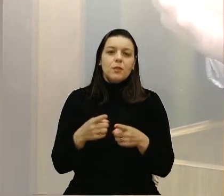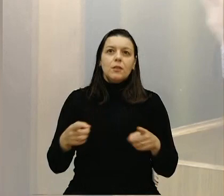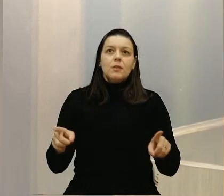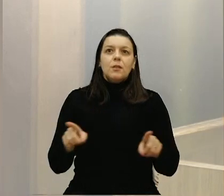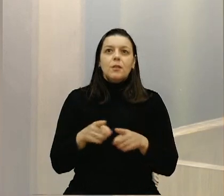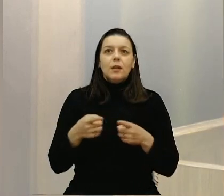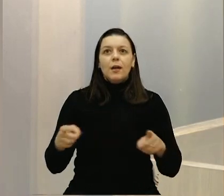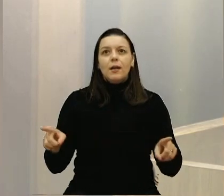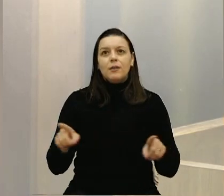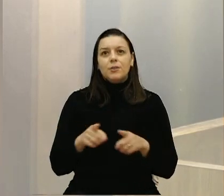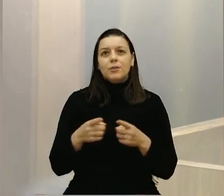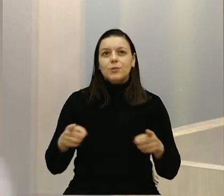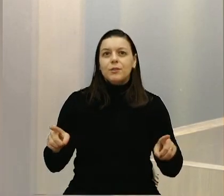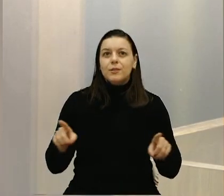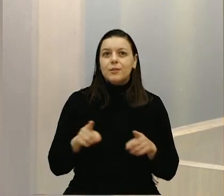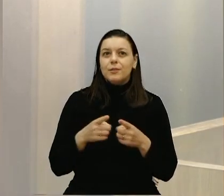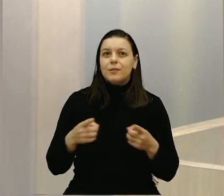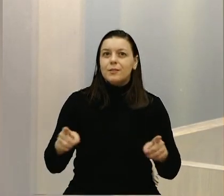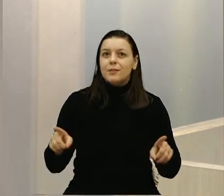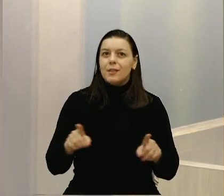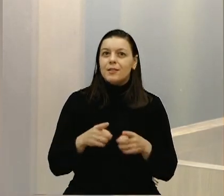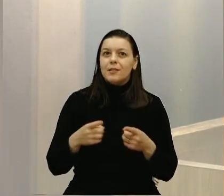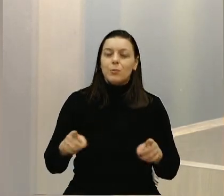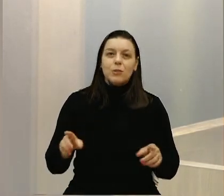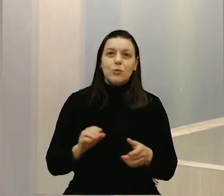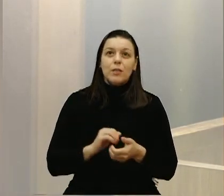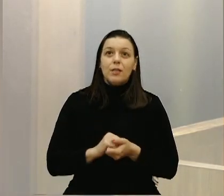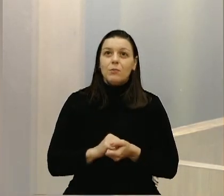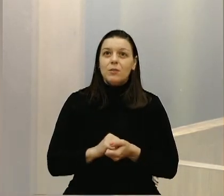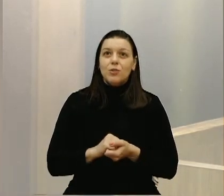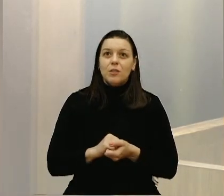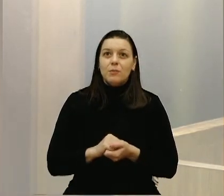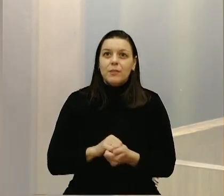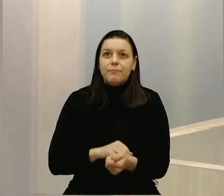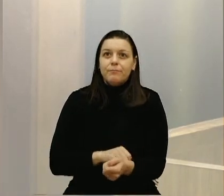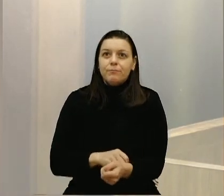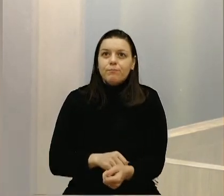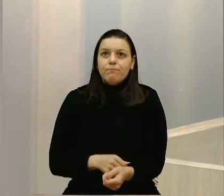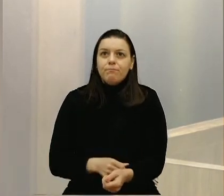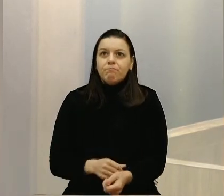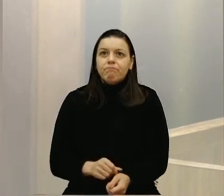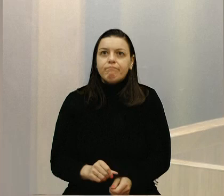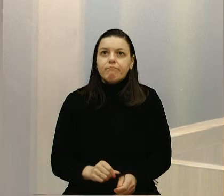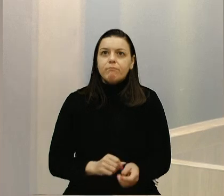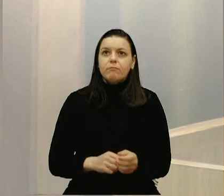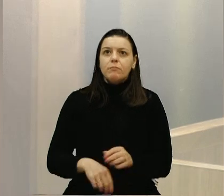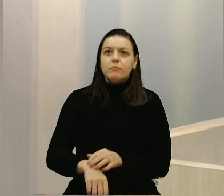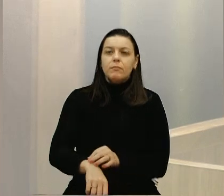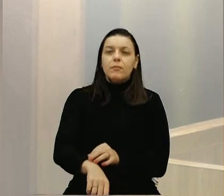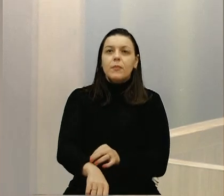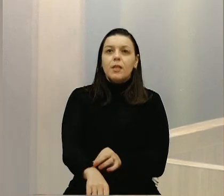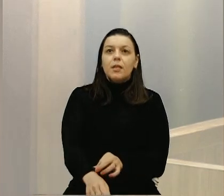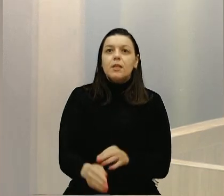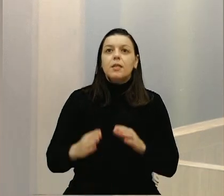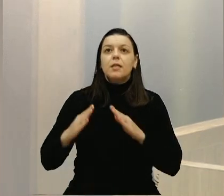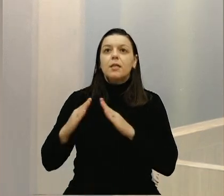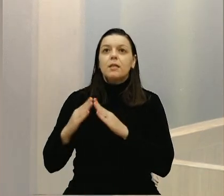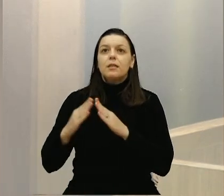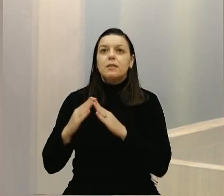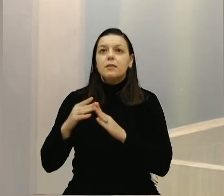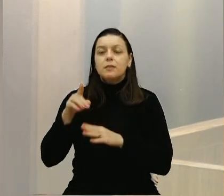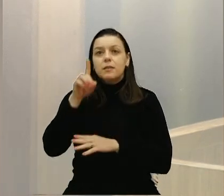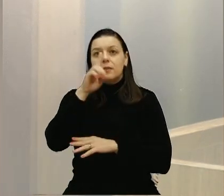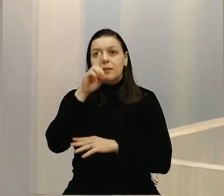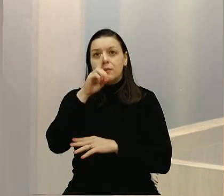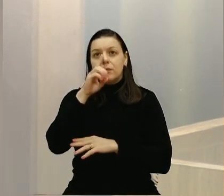meio de batuqueiro, então esse discurso não é só muito chato. E a primeira vez que eu fui na casa da mãe Cecília, eu tenho uma